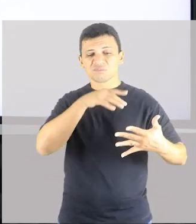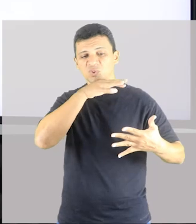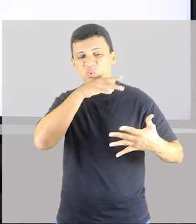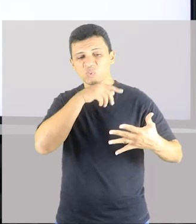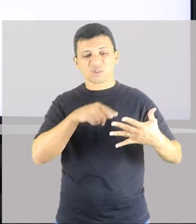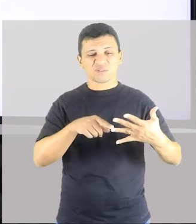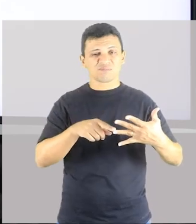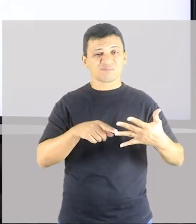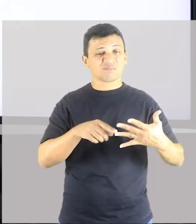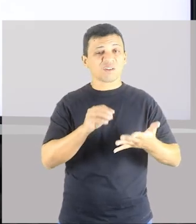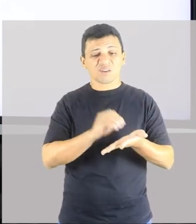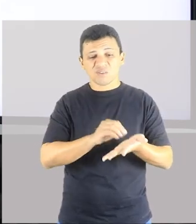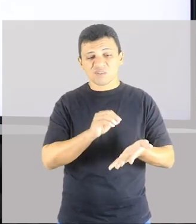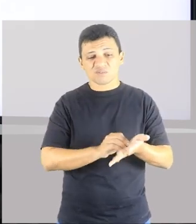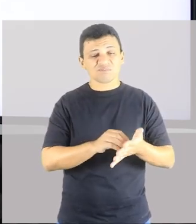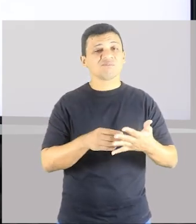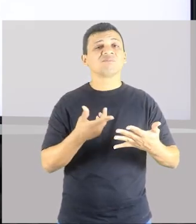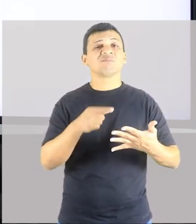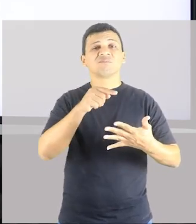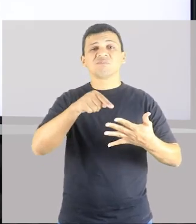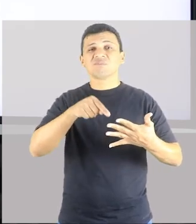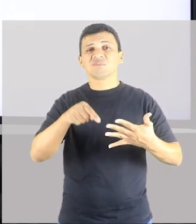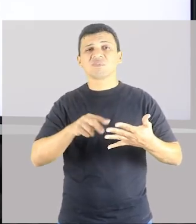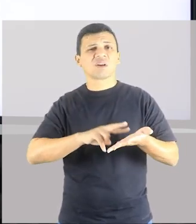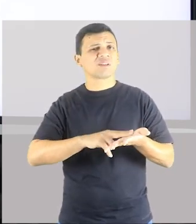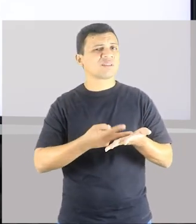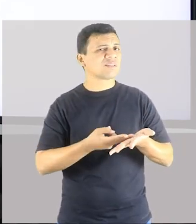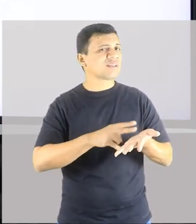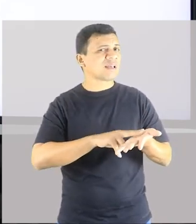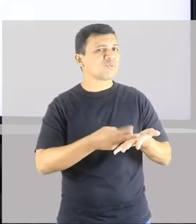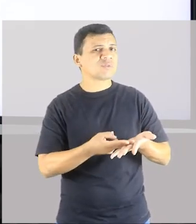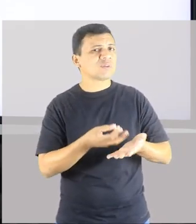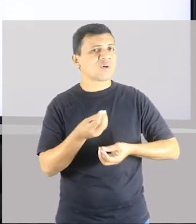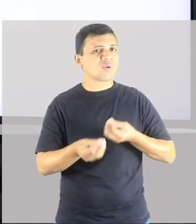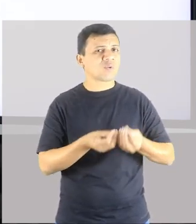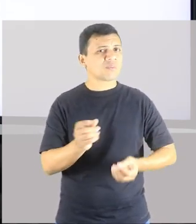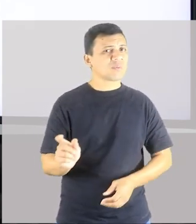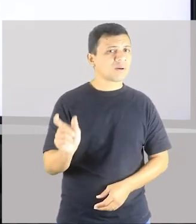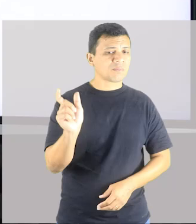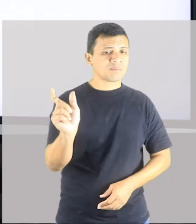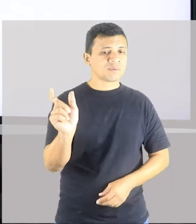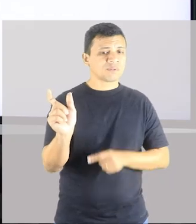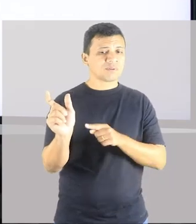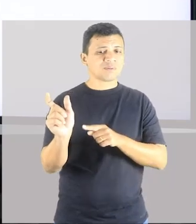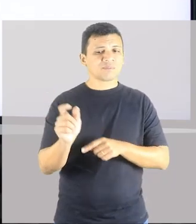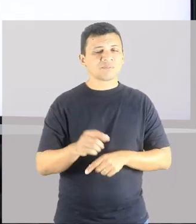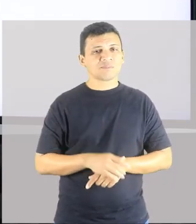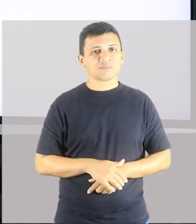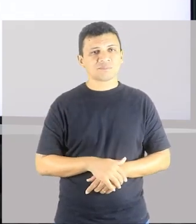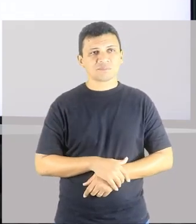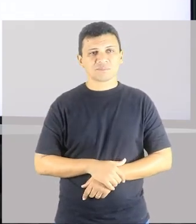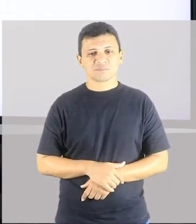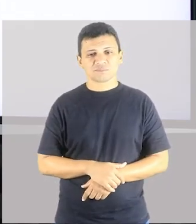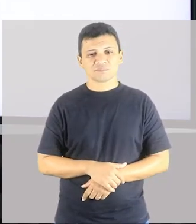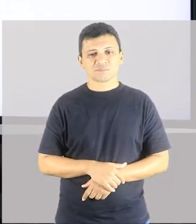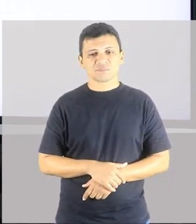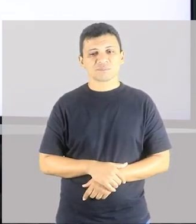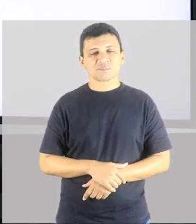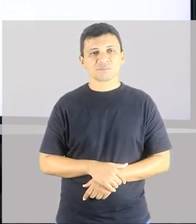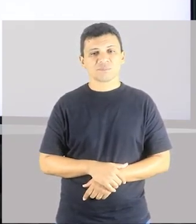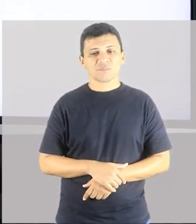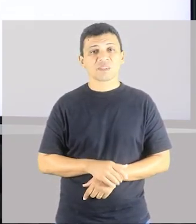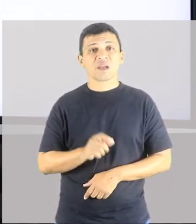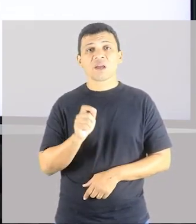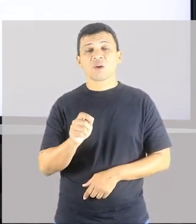ou insuficiente? Então, como que está sendo traduzido ou definido a palavra exemplary? Serve como um